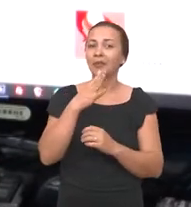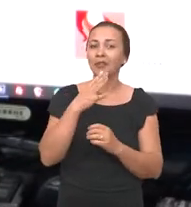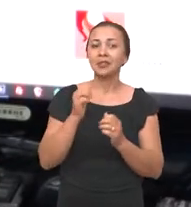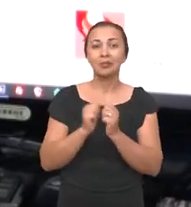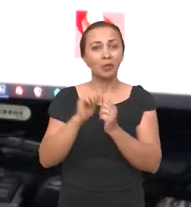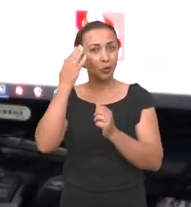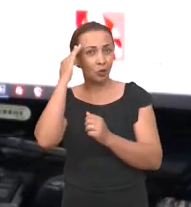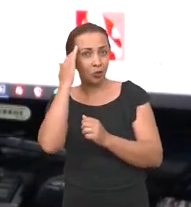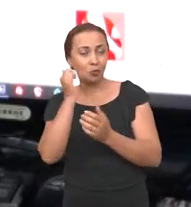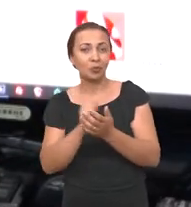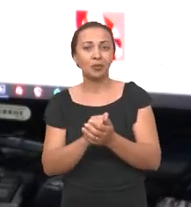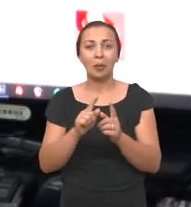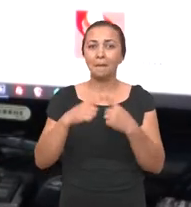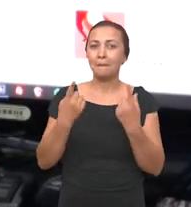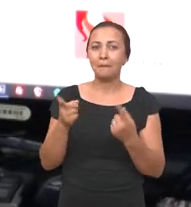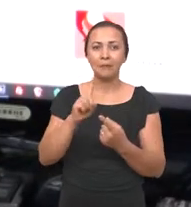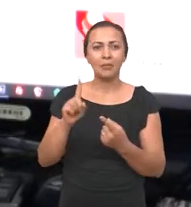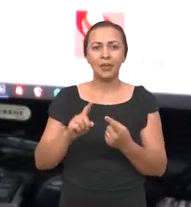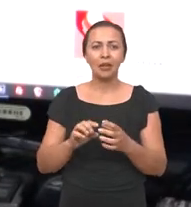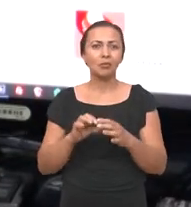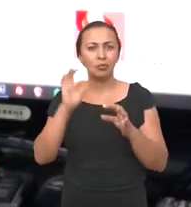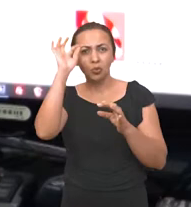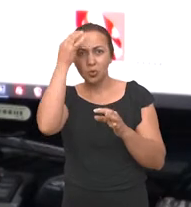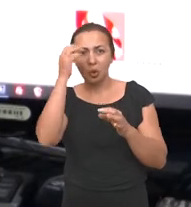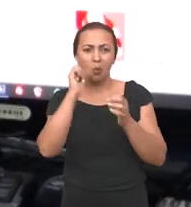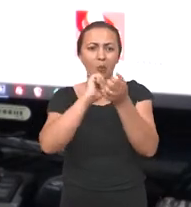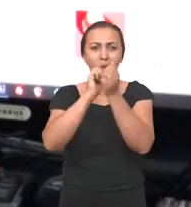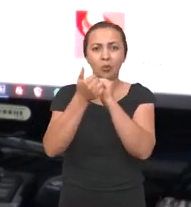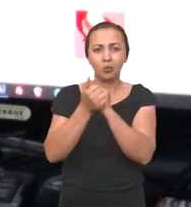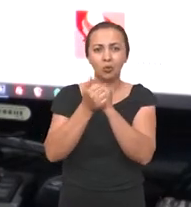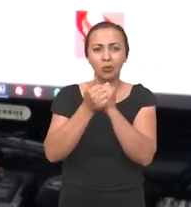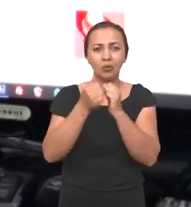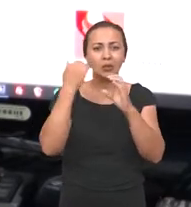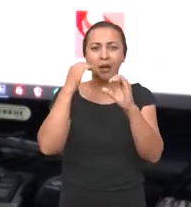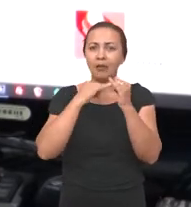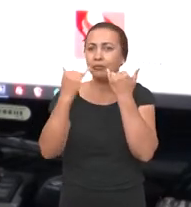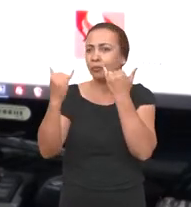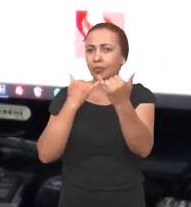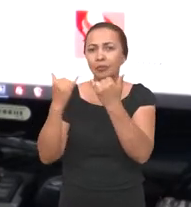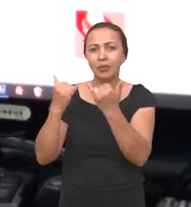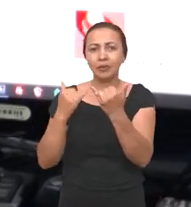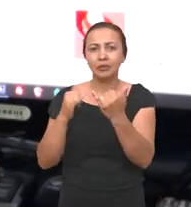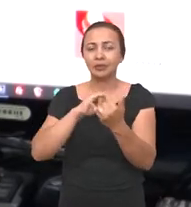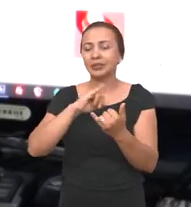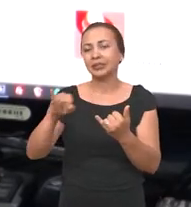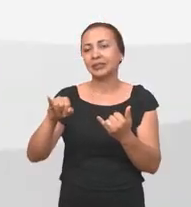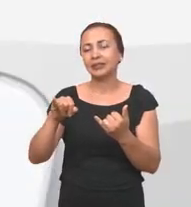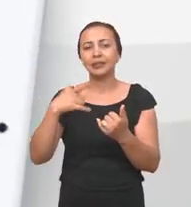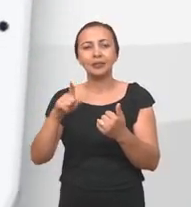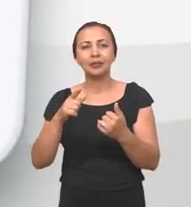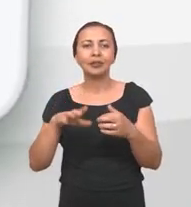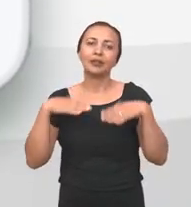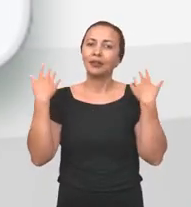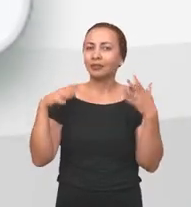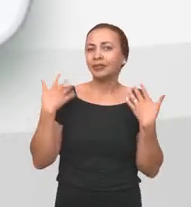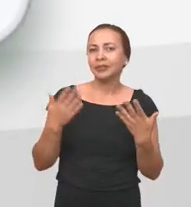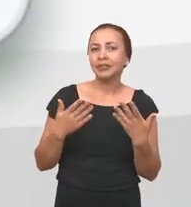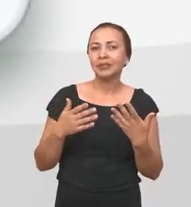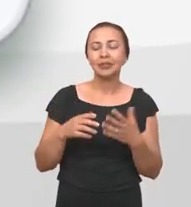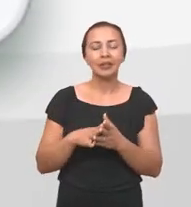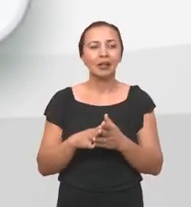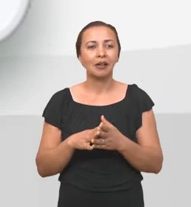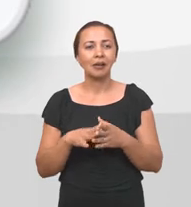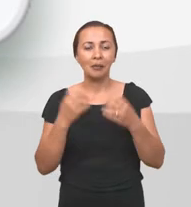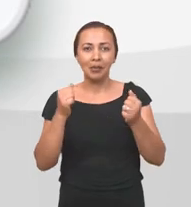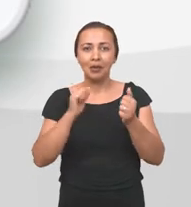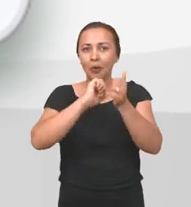entretenimento, que seria um jogo. Mas não adianta o jogo ele tá passando informação se ele não é divertido. Então, a ideia inicial